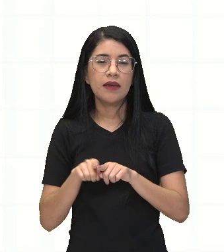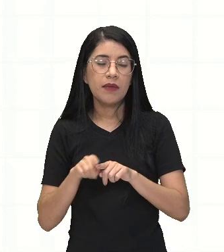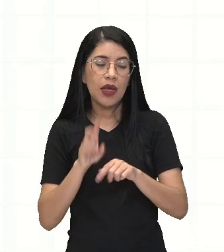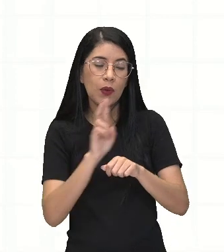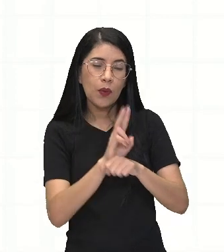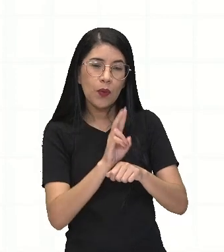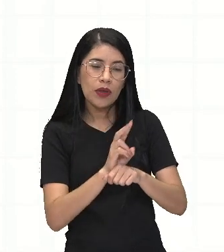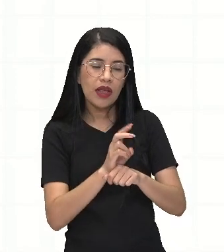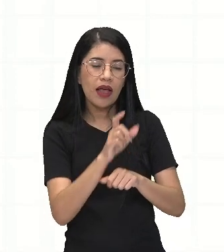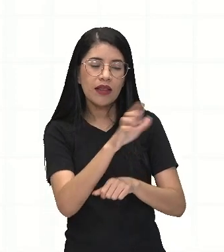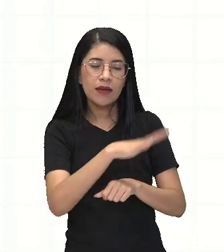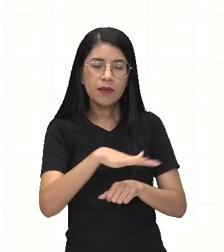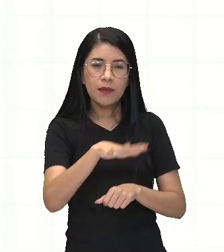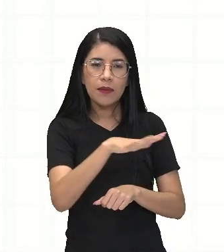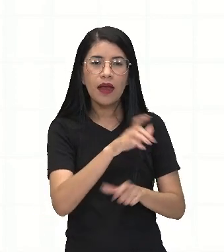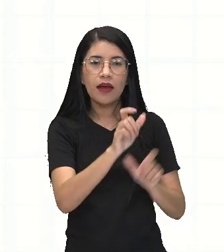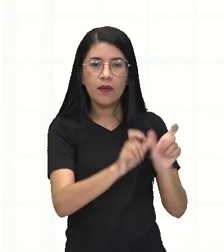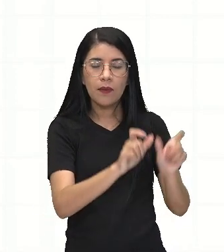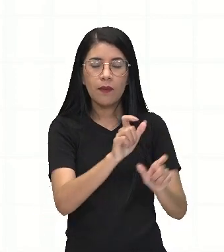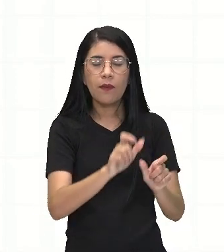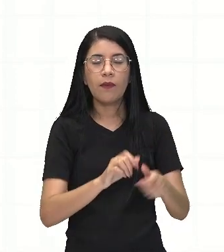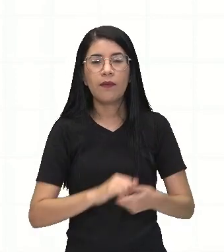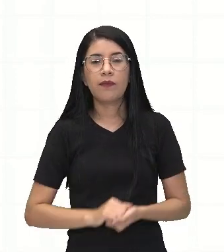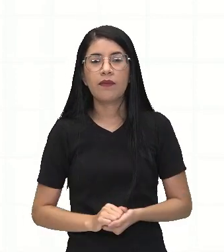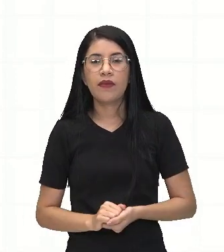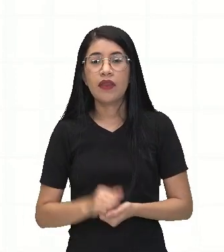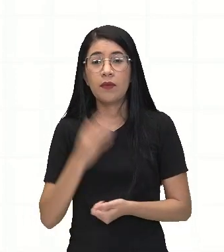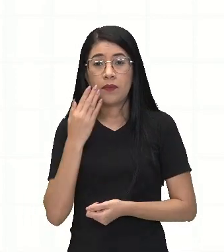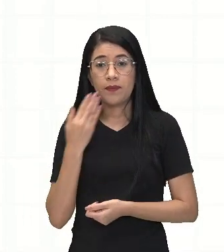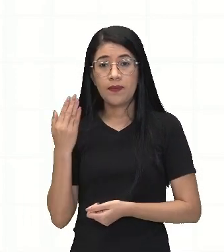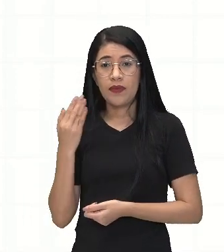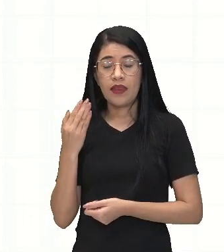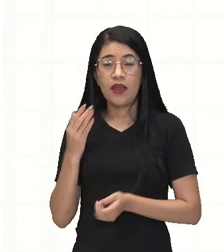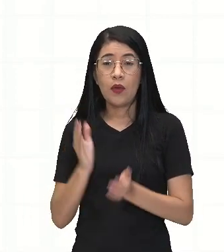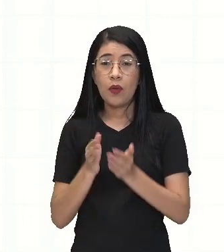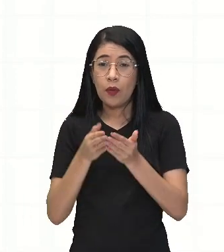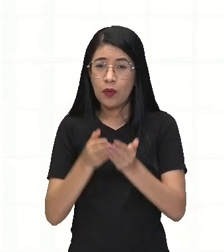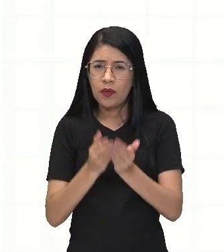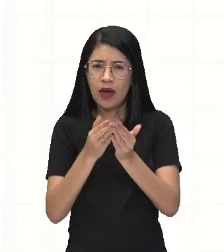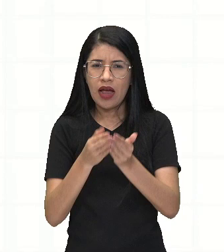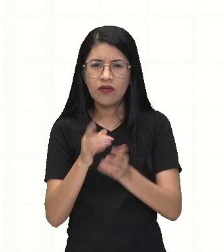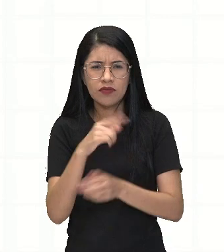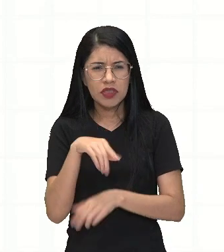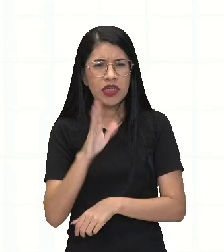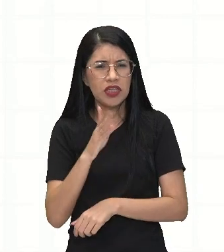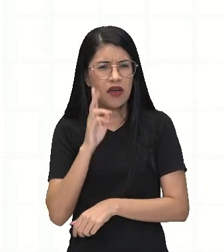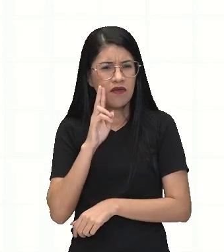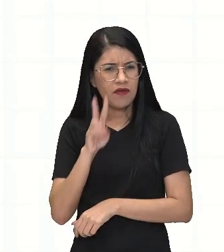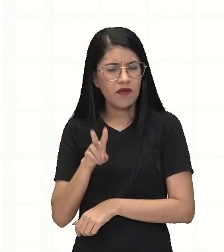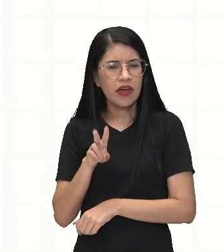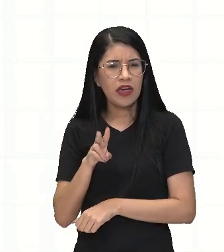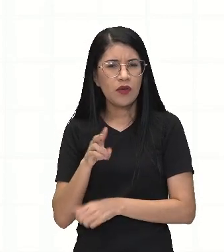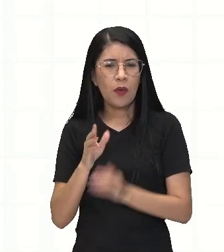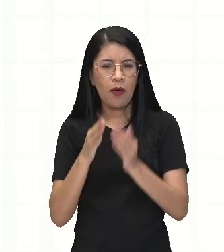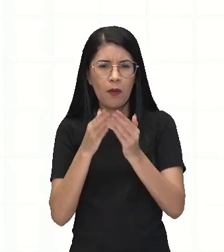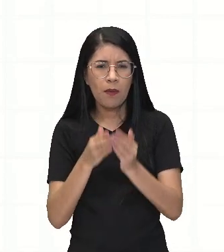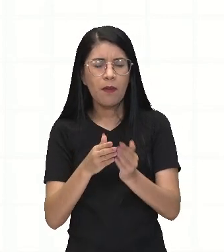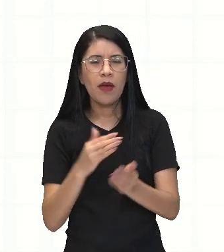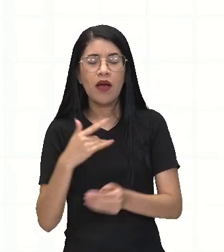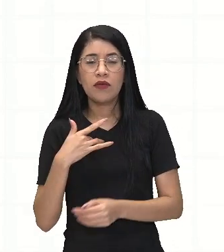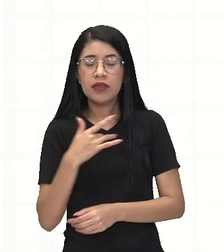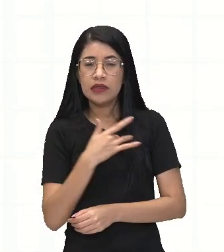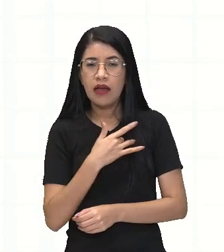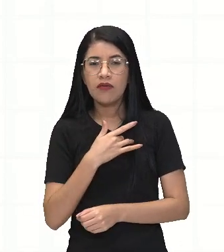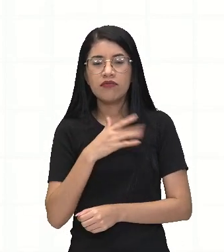de saúde. E olha esses barcos. Quem já viu aí barcos de saúde na Amazônia, né,